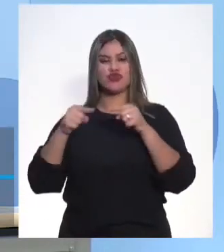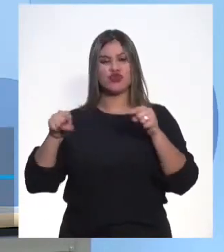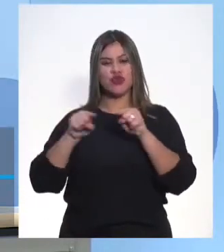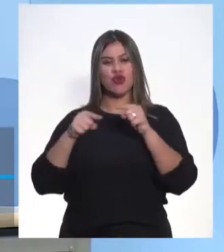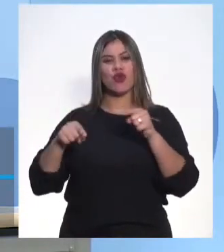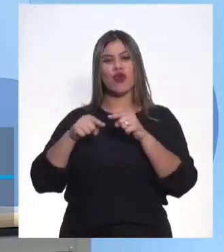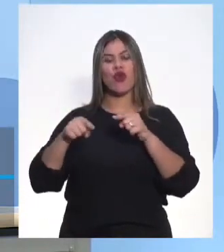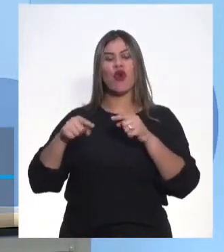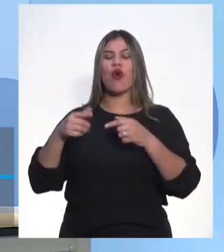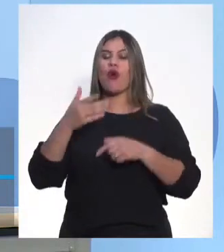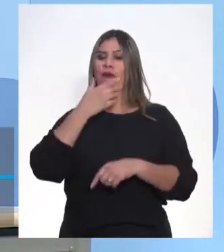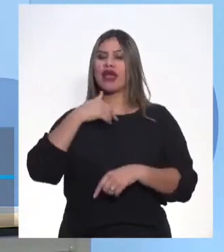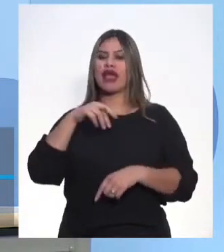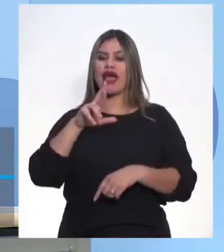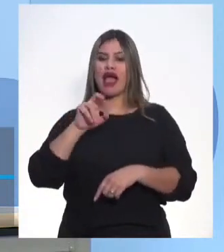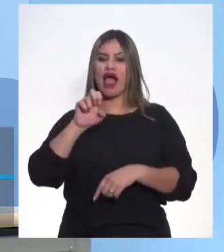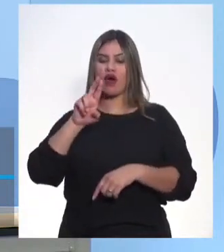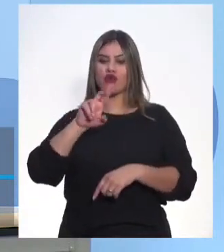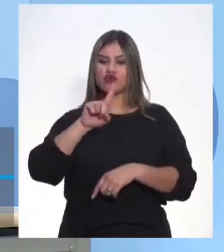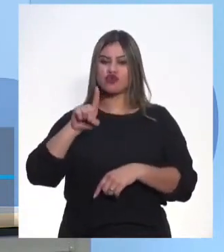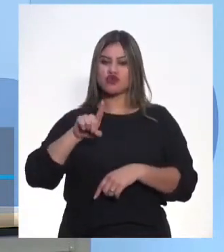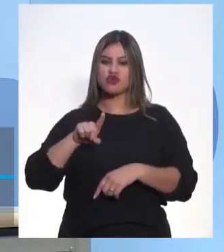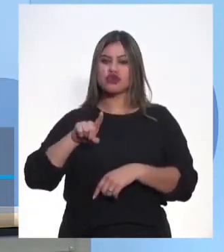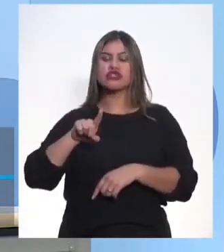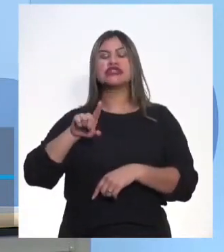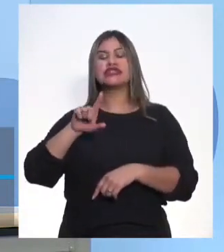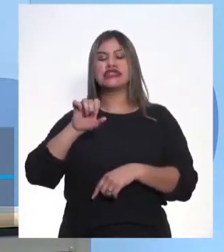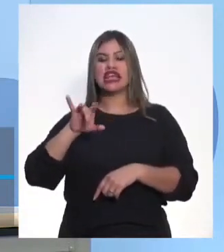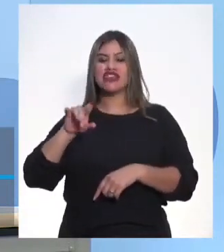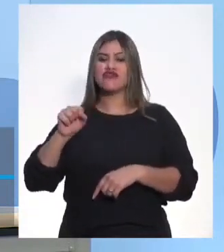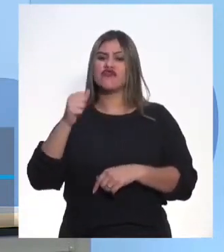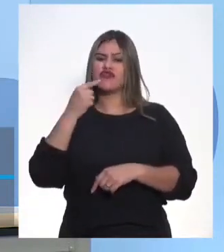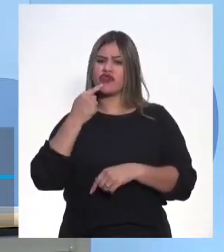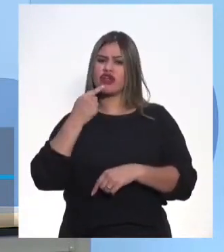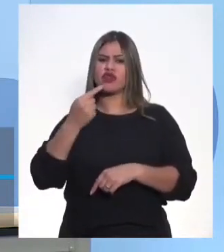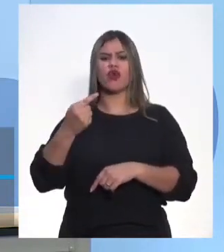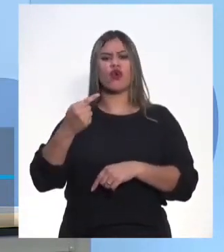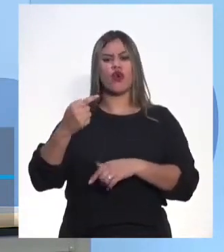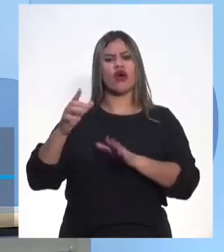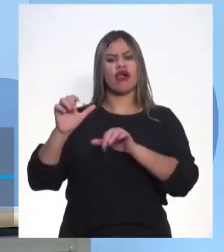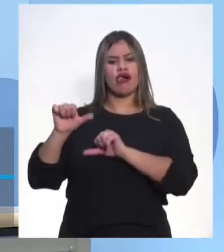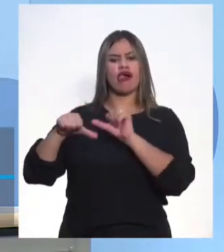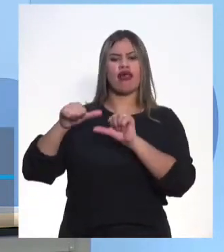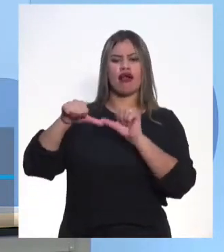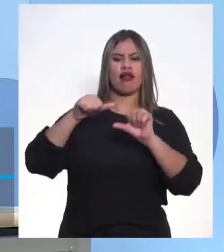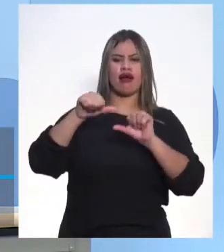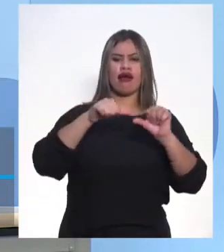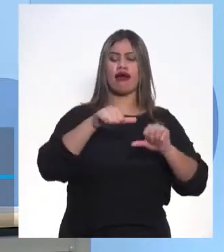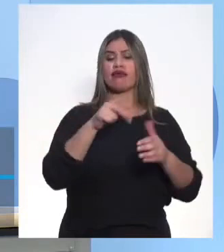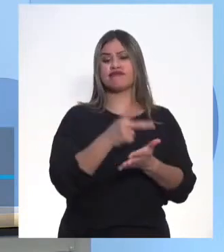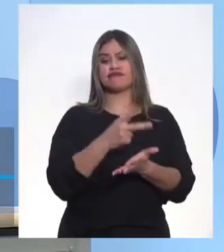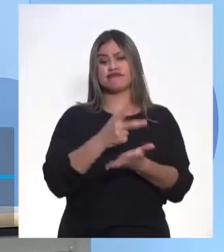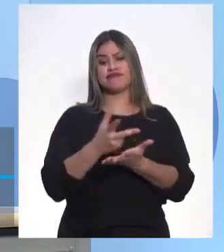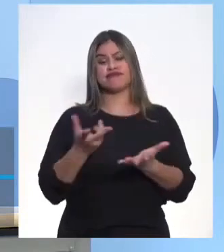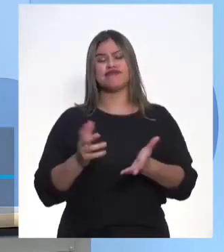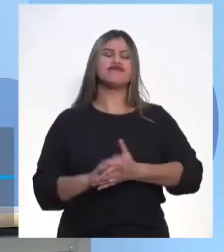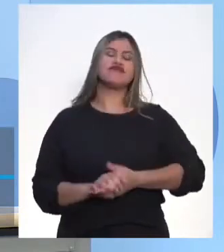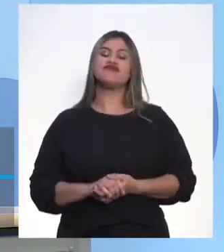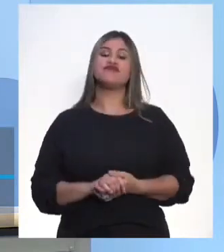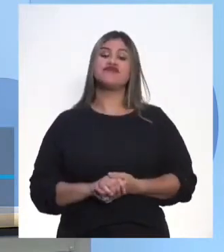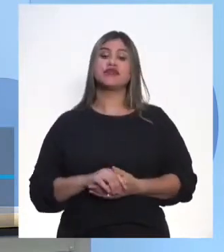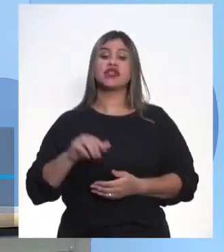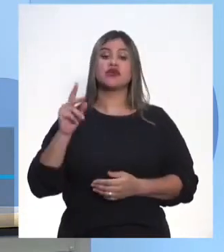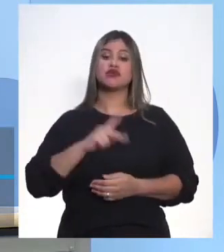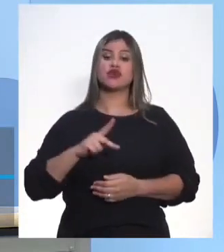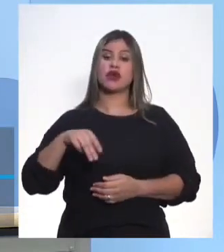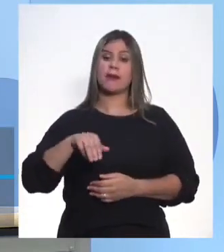música brasileira, Raul Seixas, né? Metamorfose ambulante, né? Todos nós preferimos ser isso. A professora Márcia